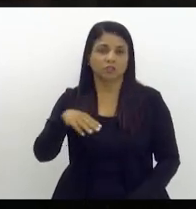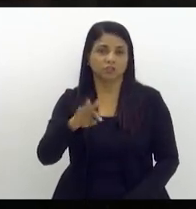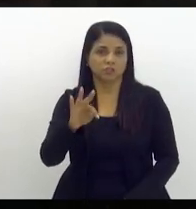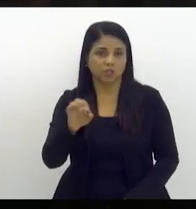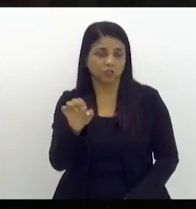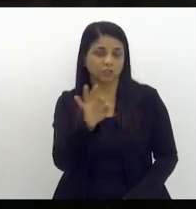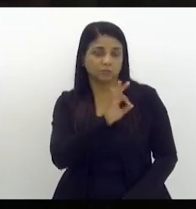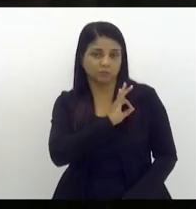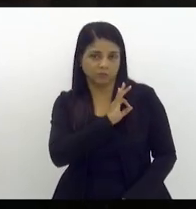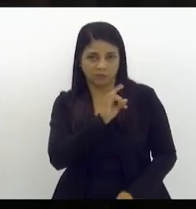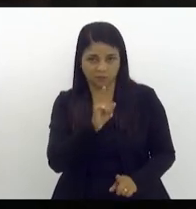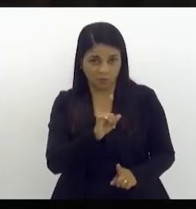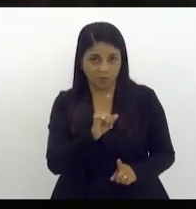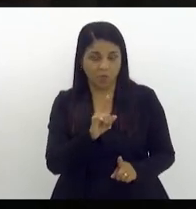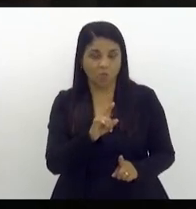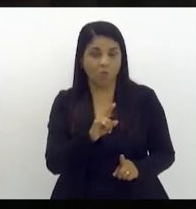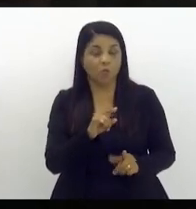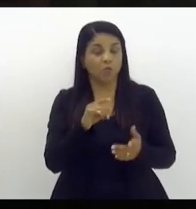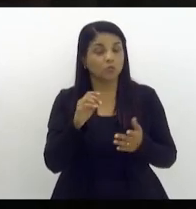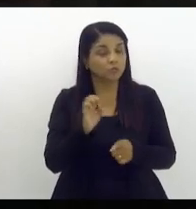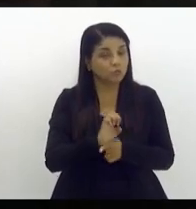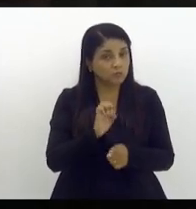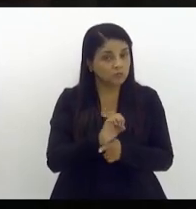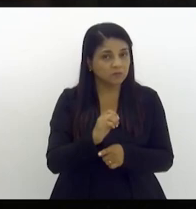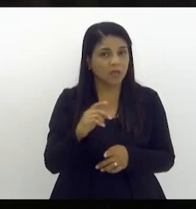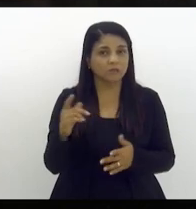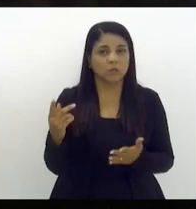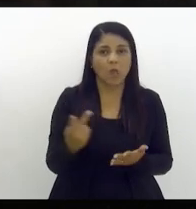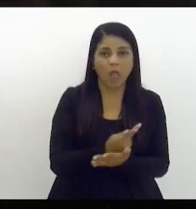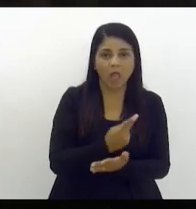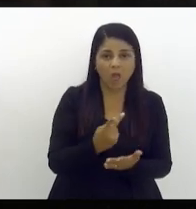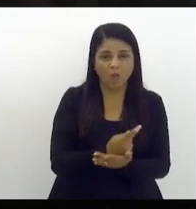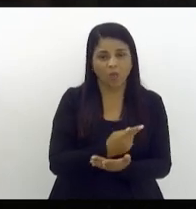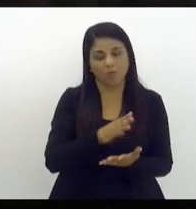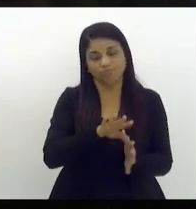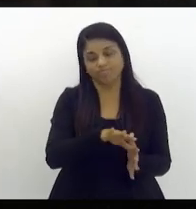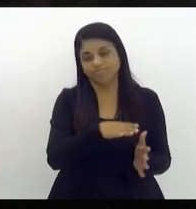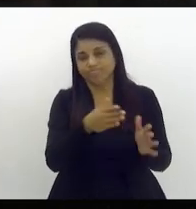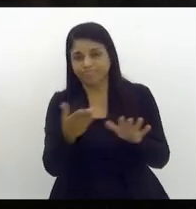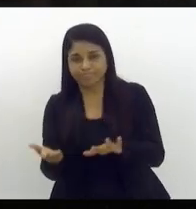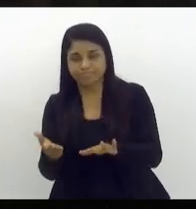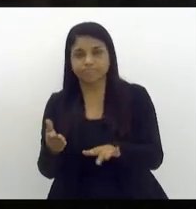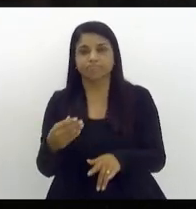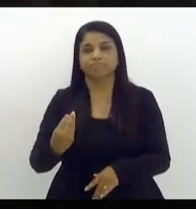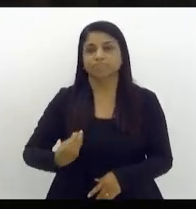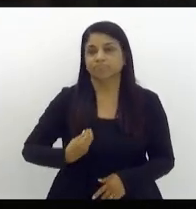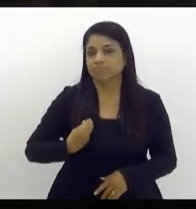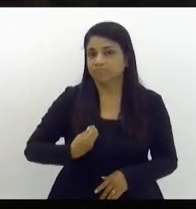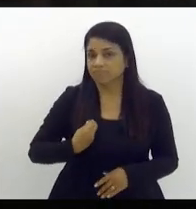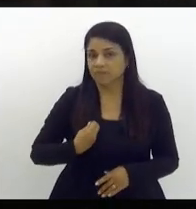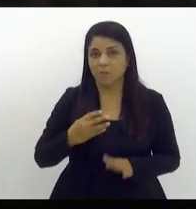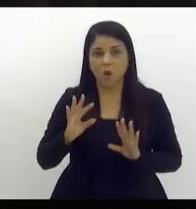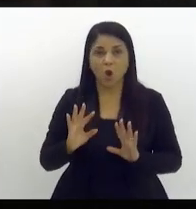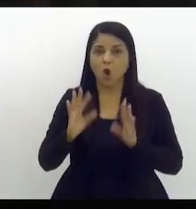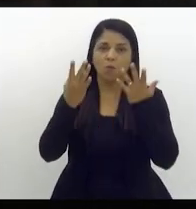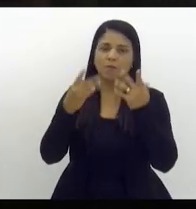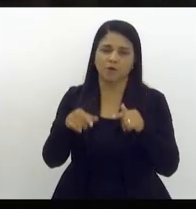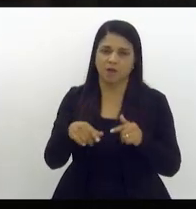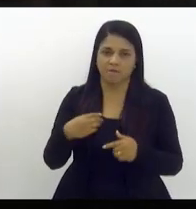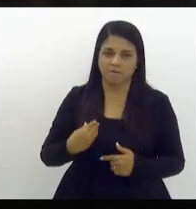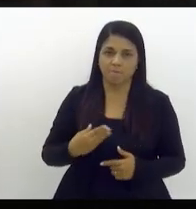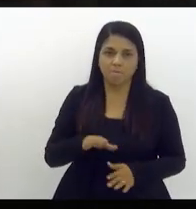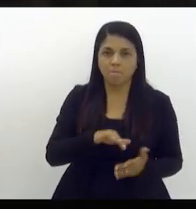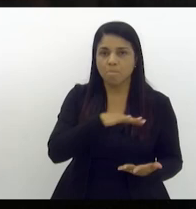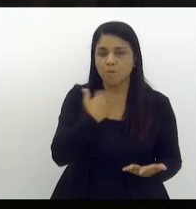essas mortes. O Estado errou, o Estado perdeu essas vidas e a gente não tem que vir aqui comemorar a morte de ninguém. A